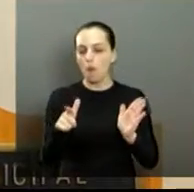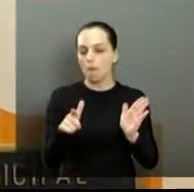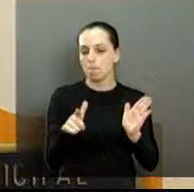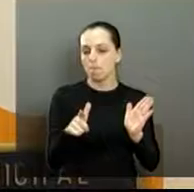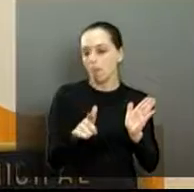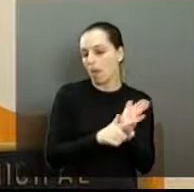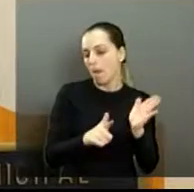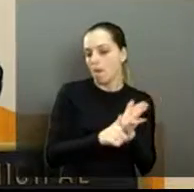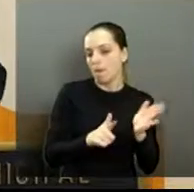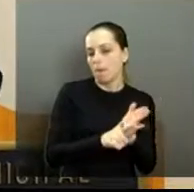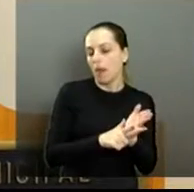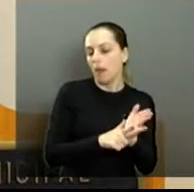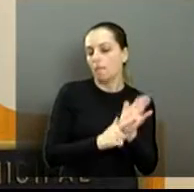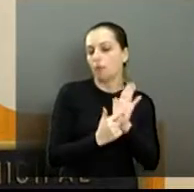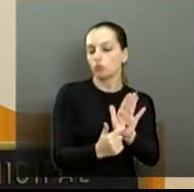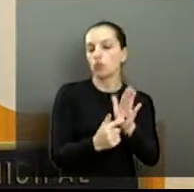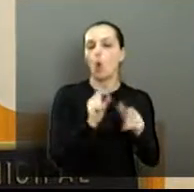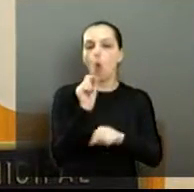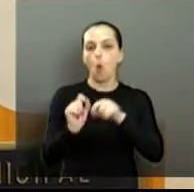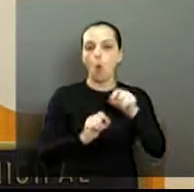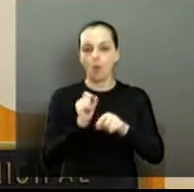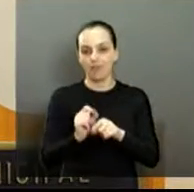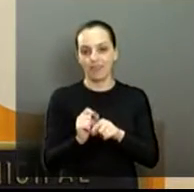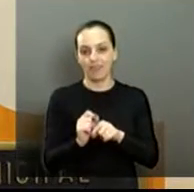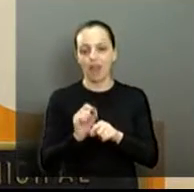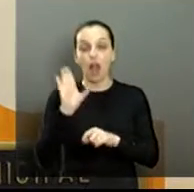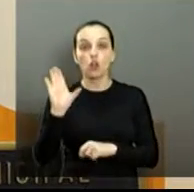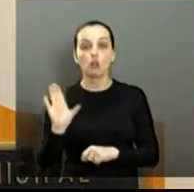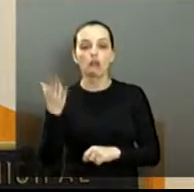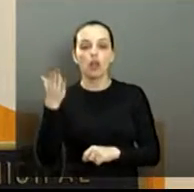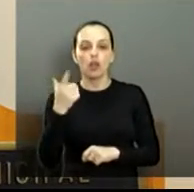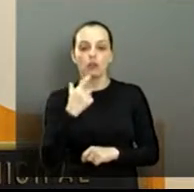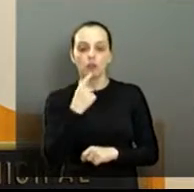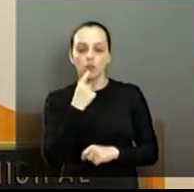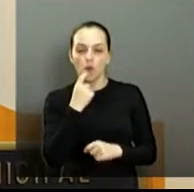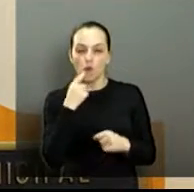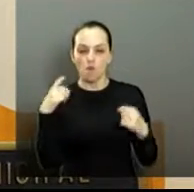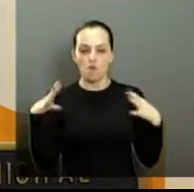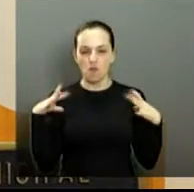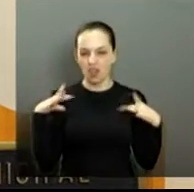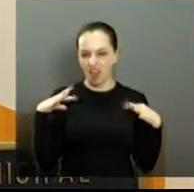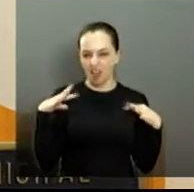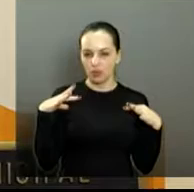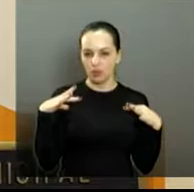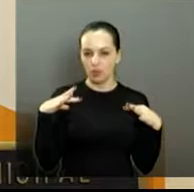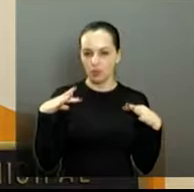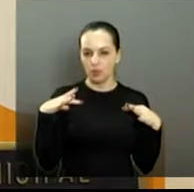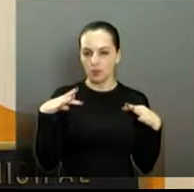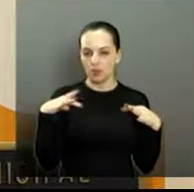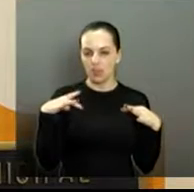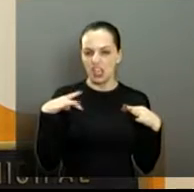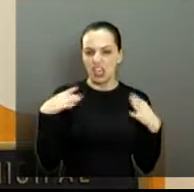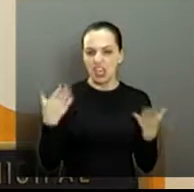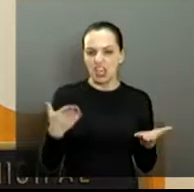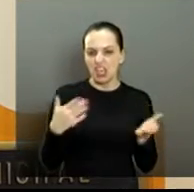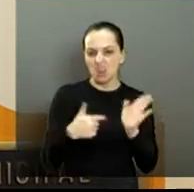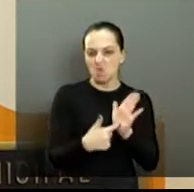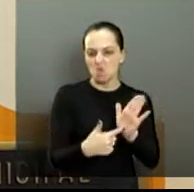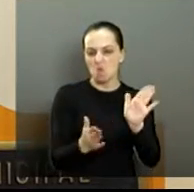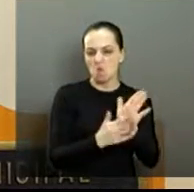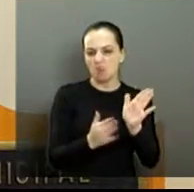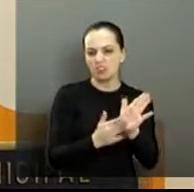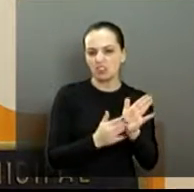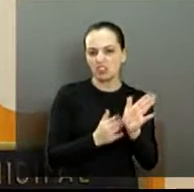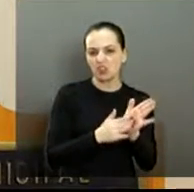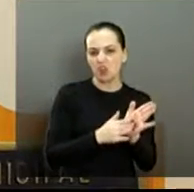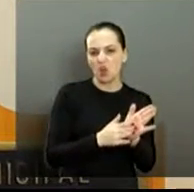oportunista mesmo porque essa matéria saiu no feriado fica quinta sexta sábado e domingo boiando ainda